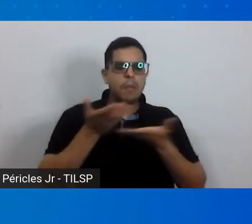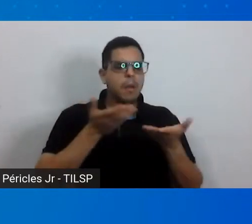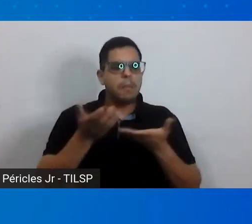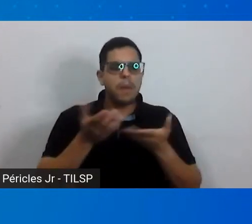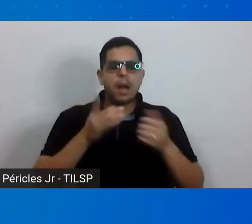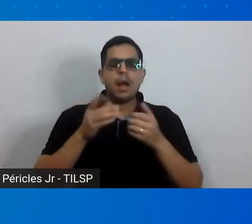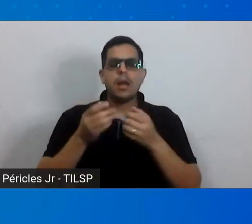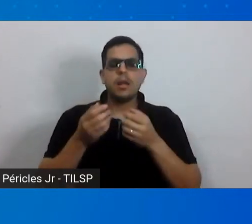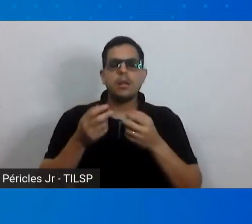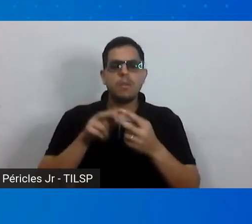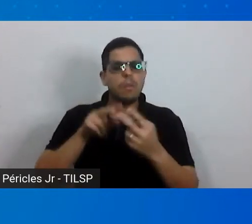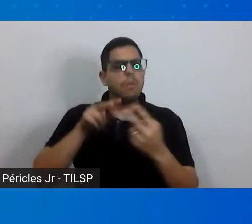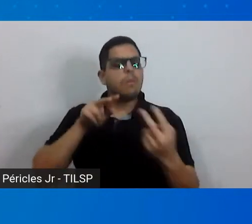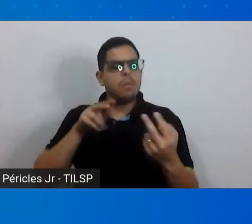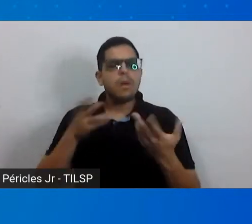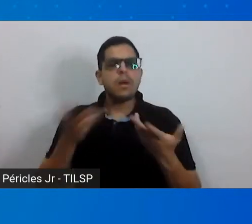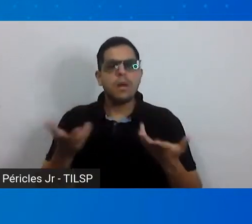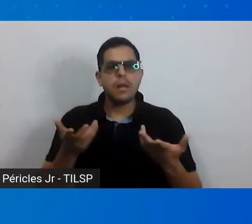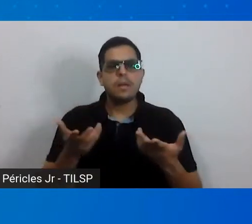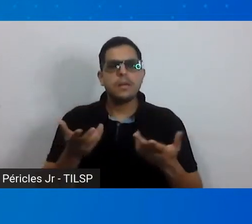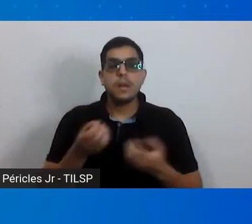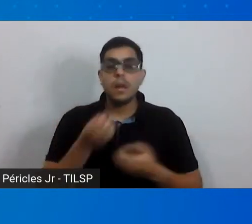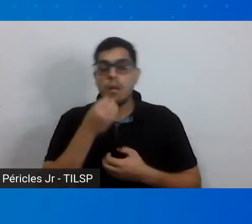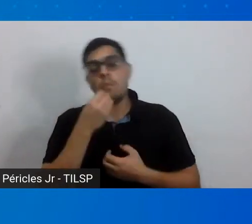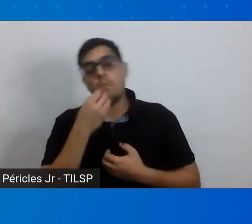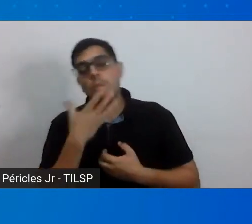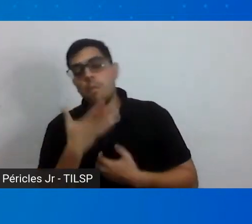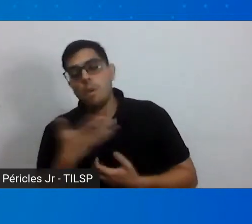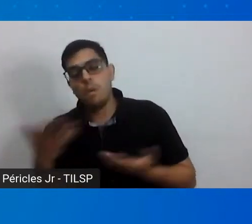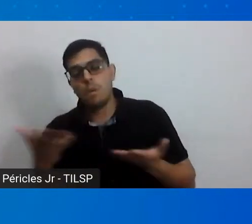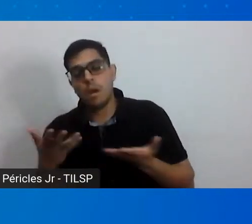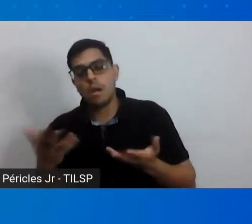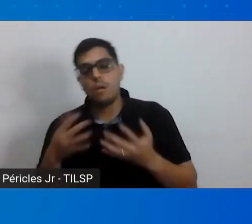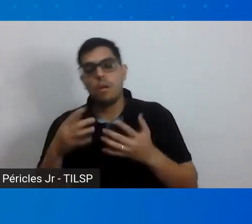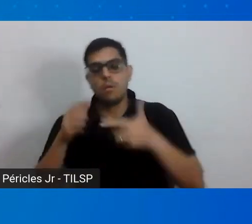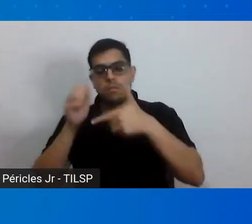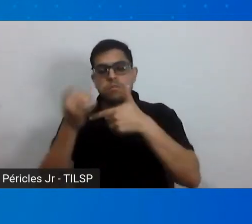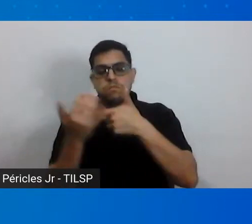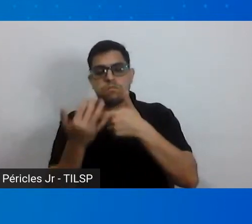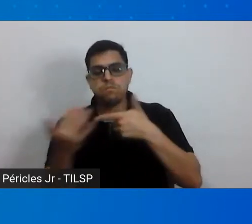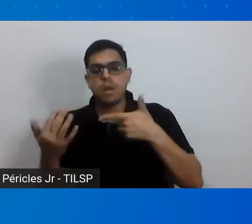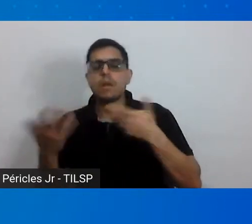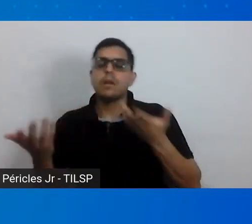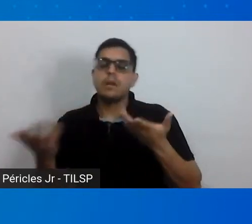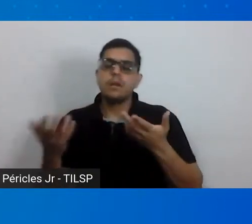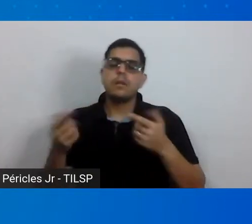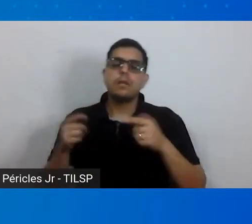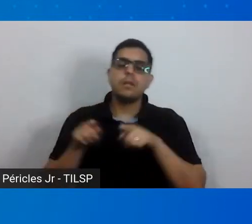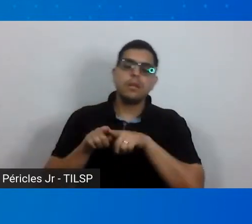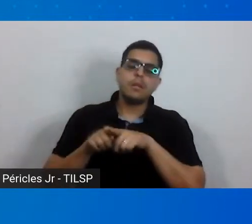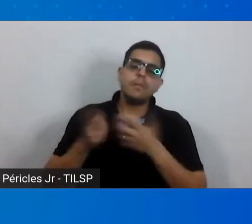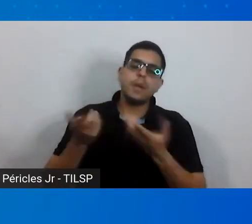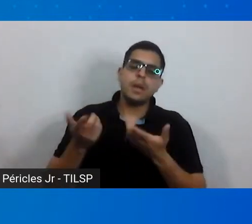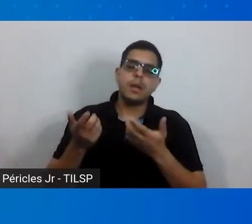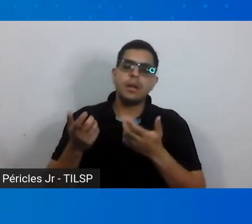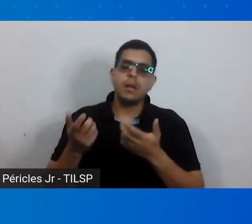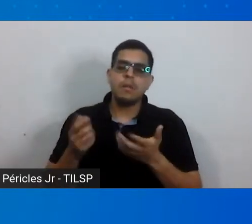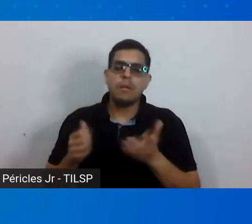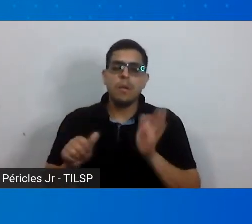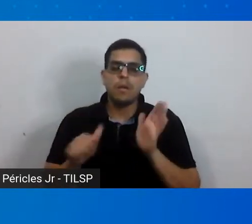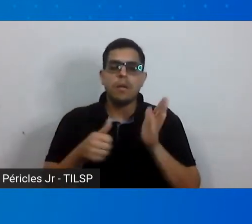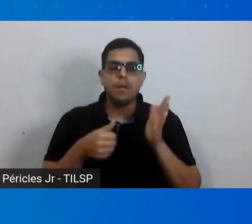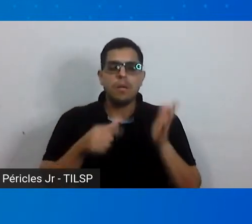bom dessa vida na tela né esse acesso sem limites e